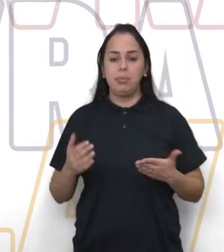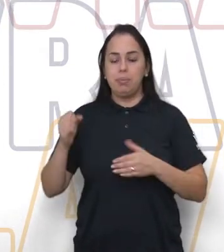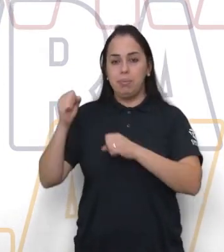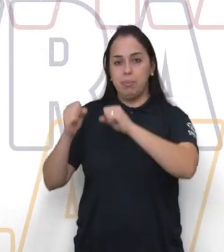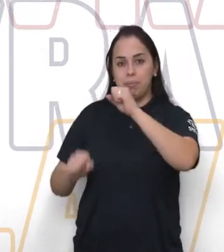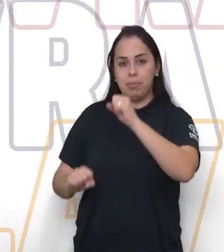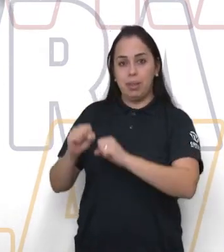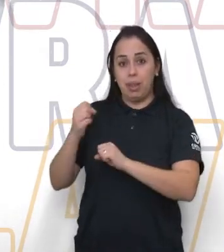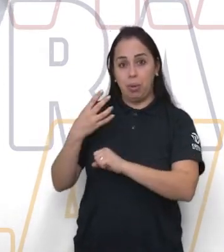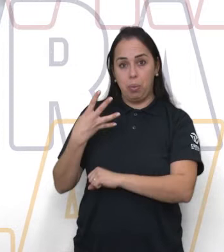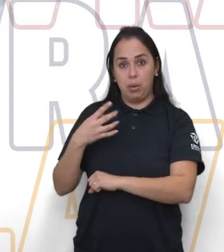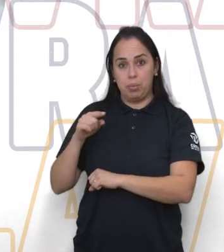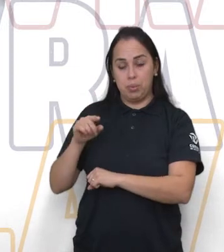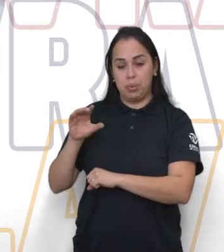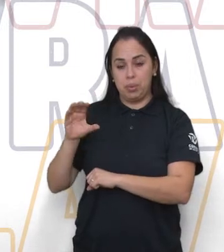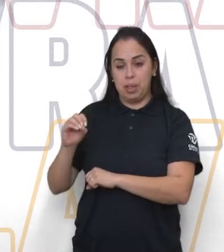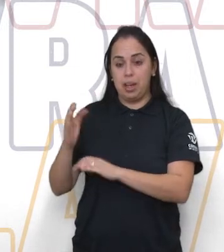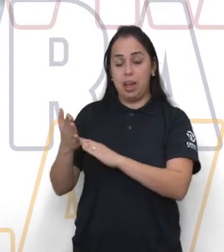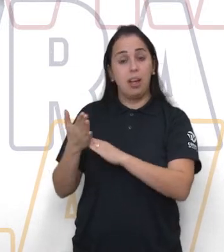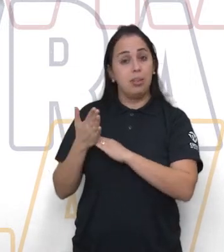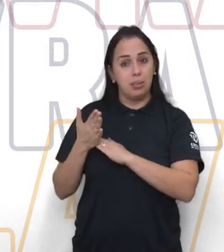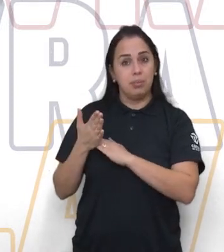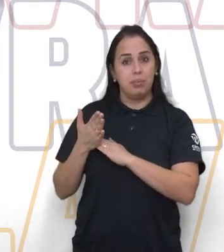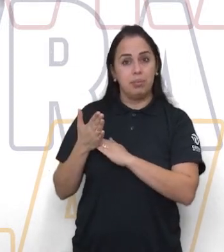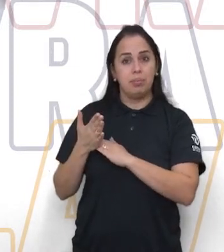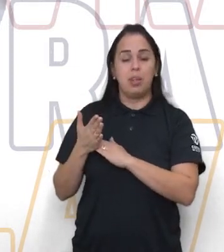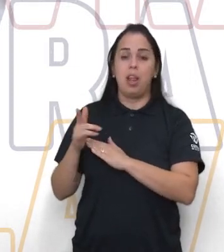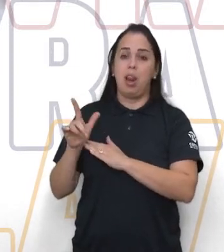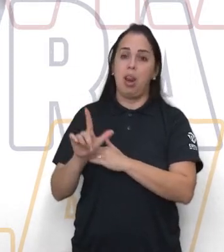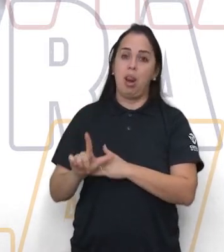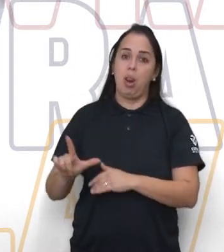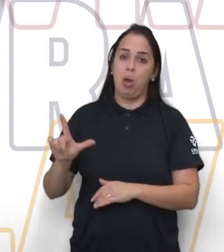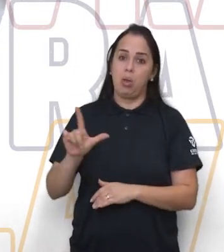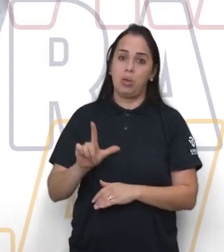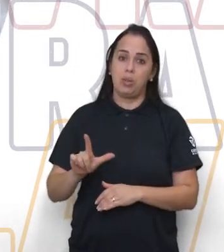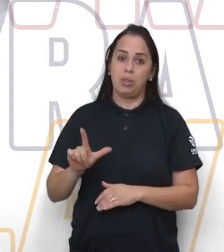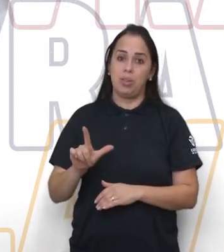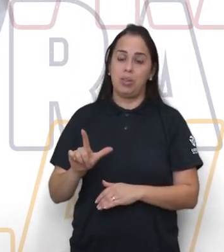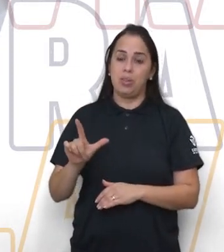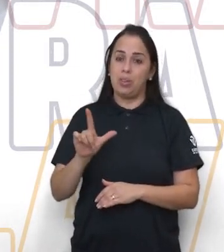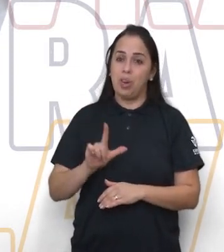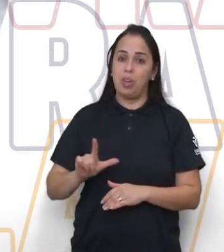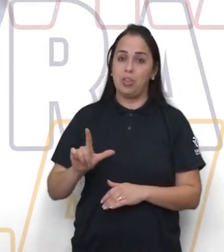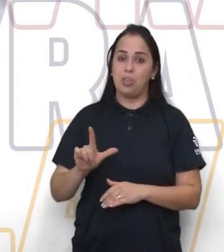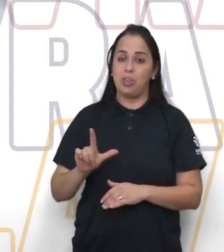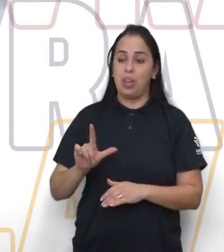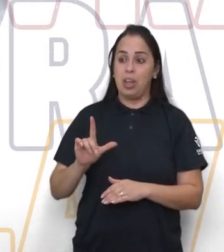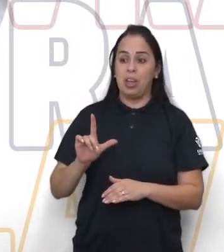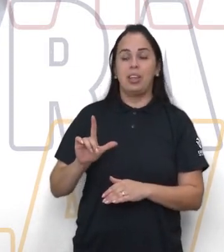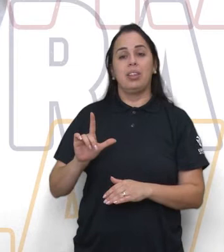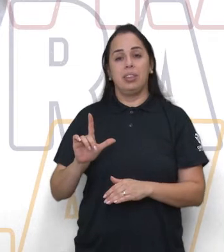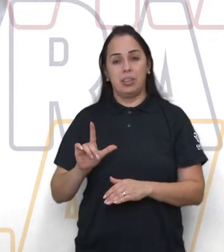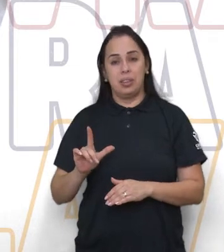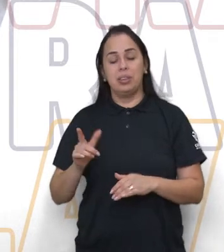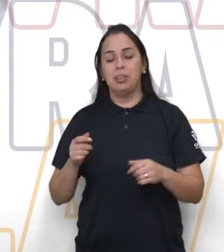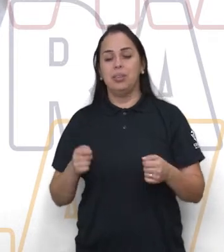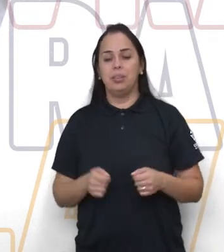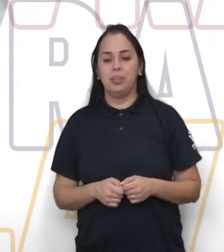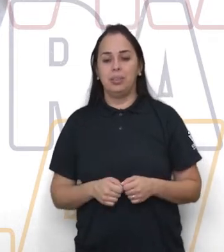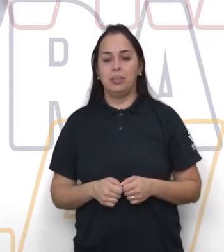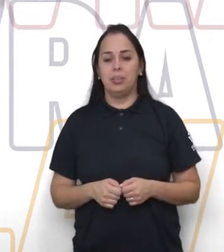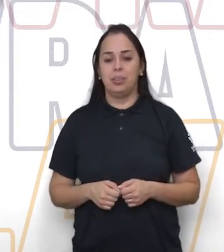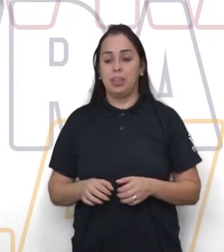indústria 4.0 ela ajuda muito né e obviamente não dá para fugir do tema a indústria 4.0